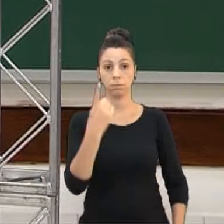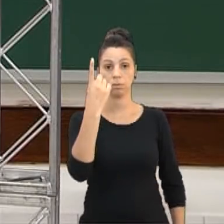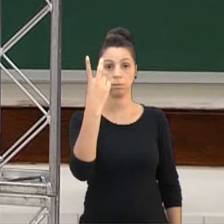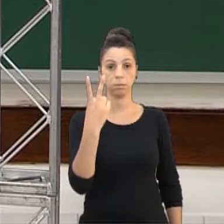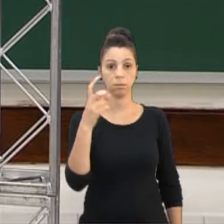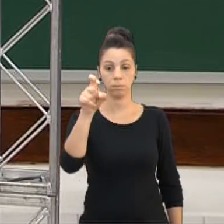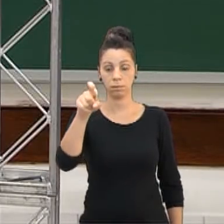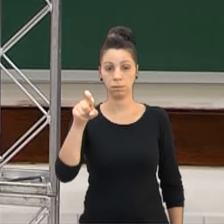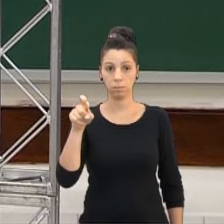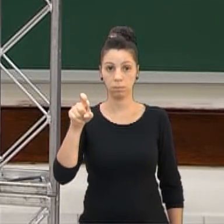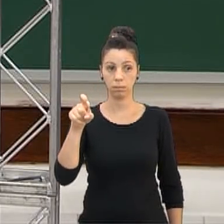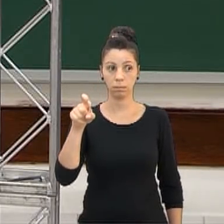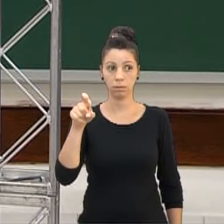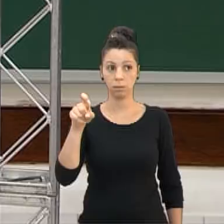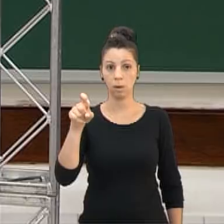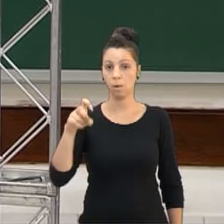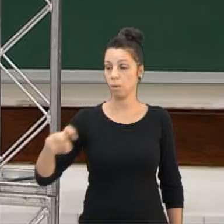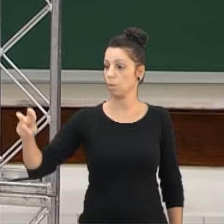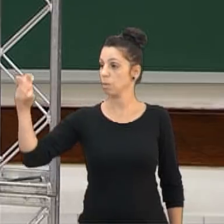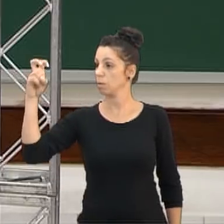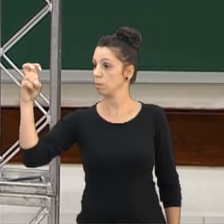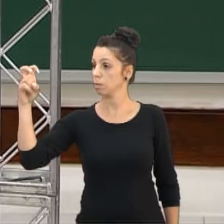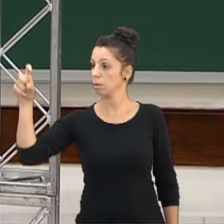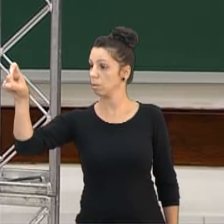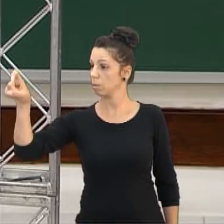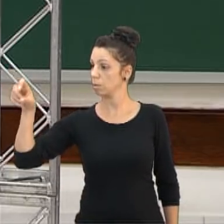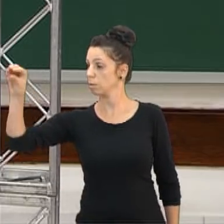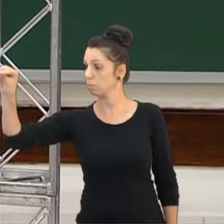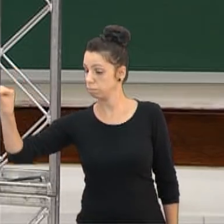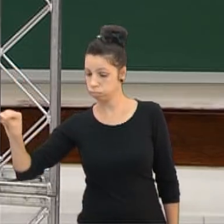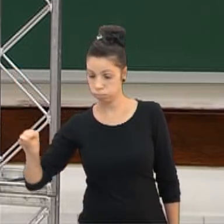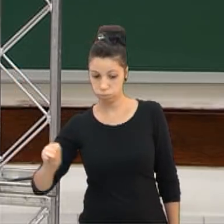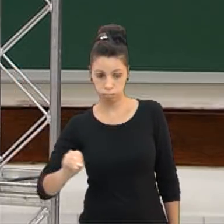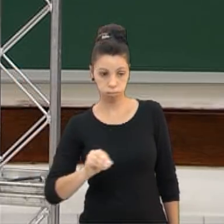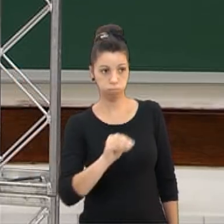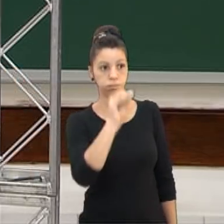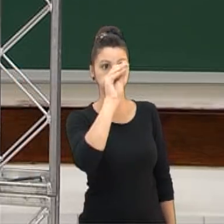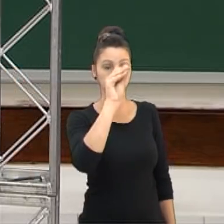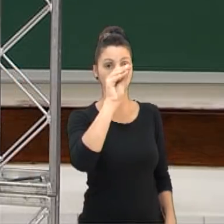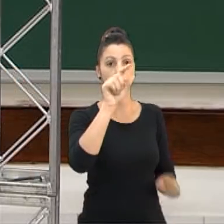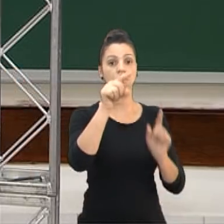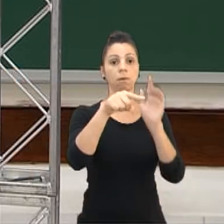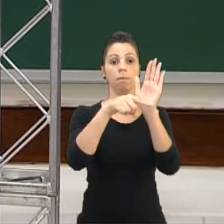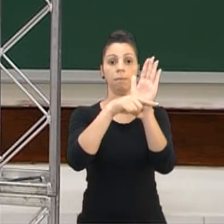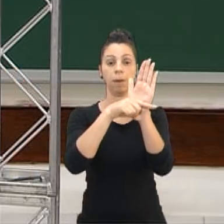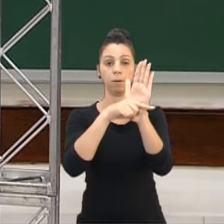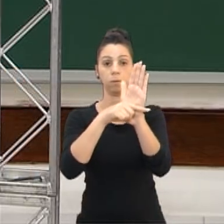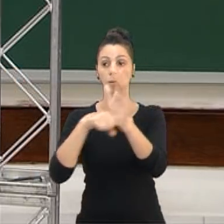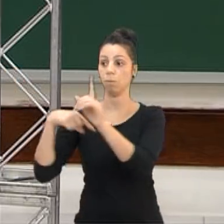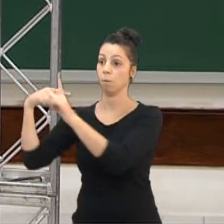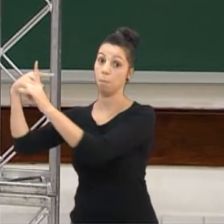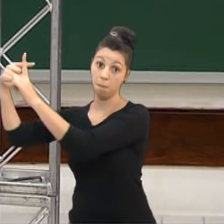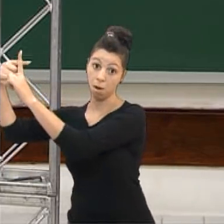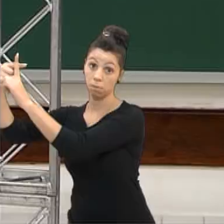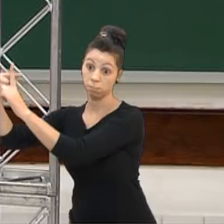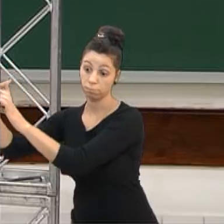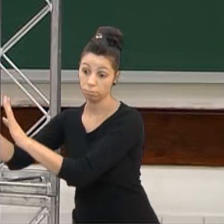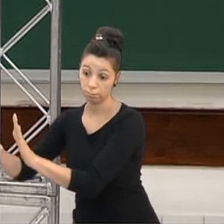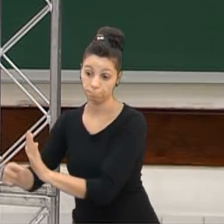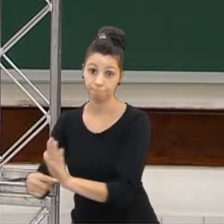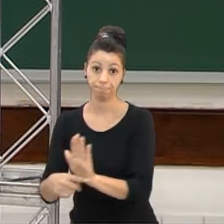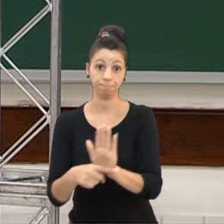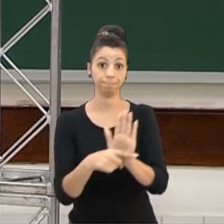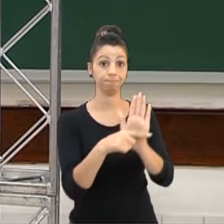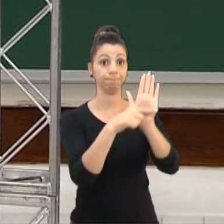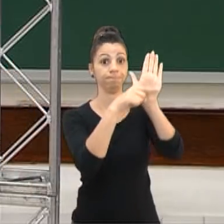passo 5x para o primeiro membro da equação, menos 5x, é igual, quem já está lá, olha,